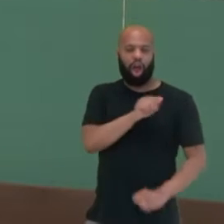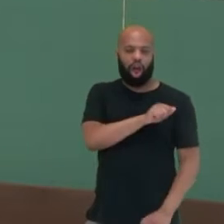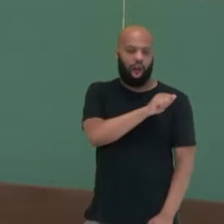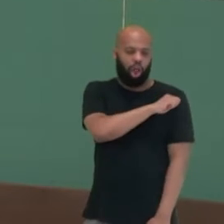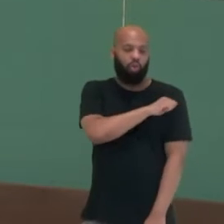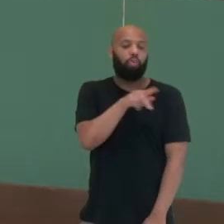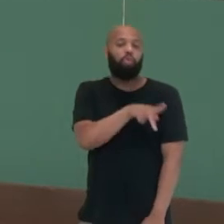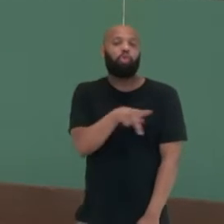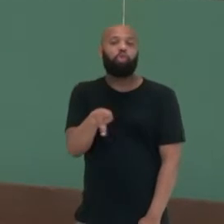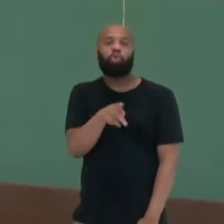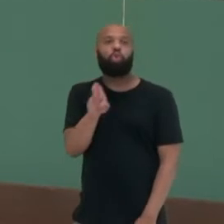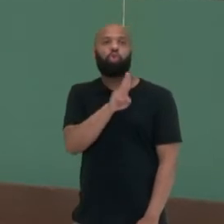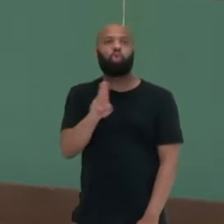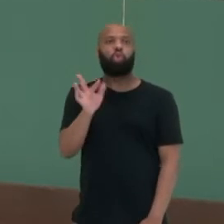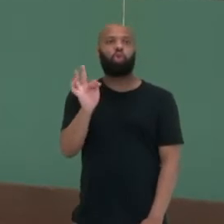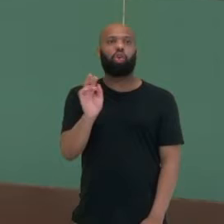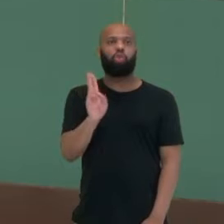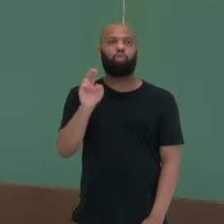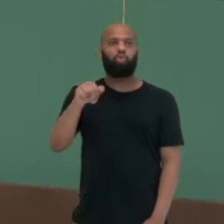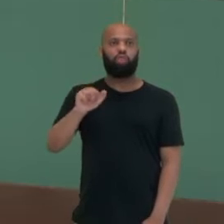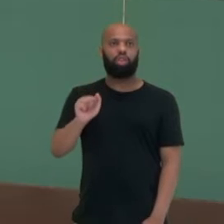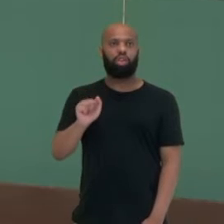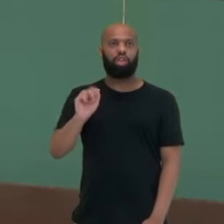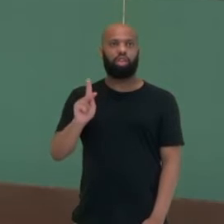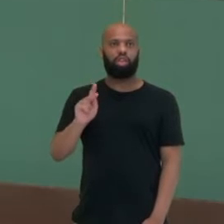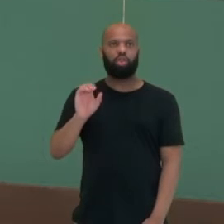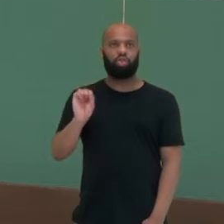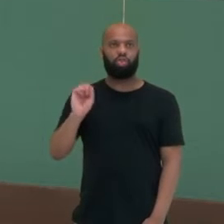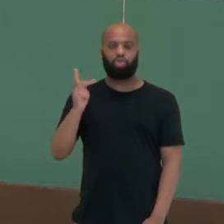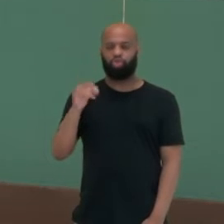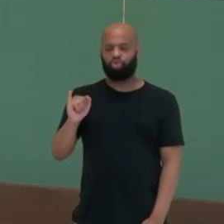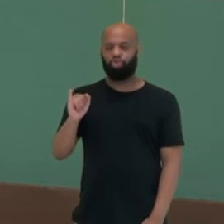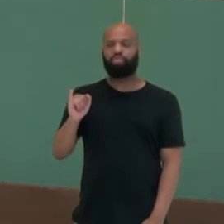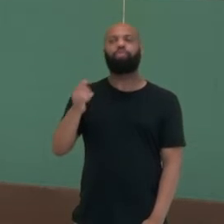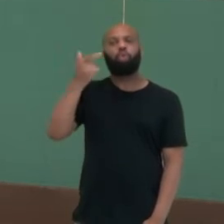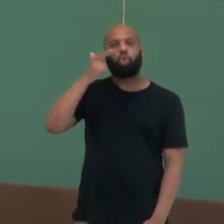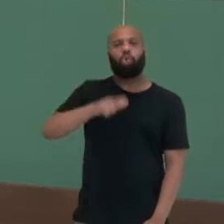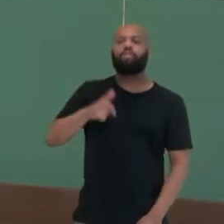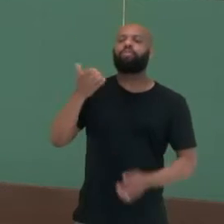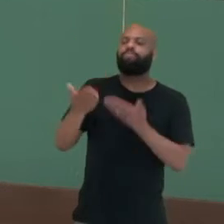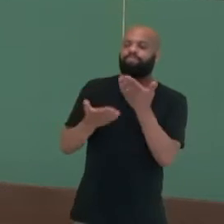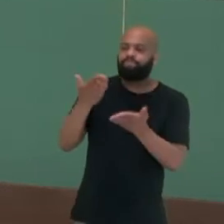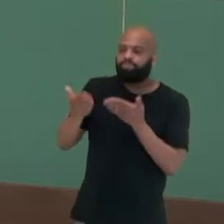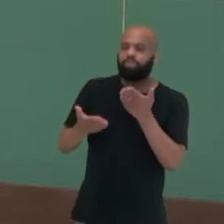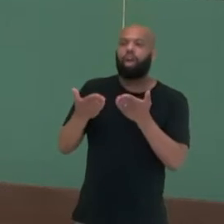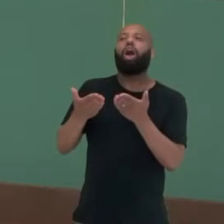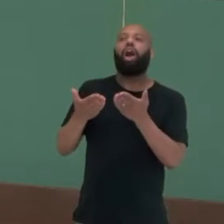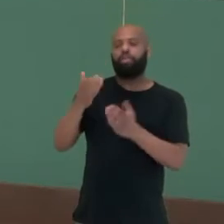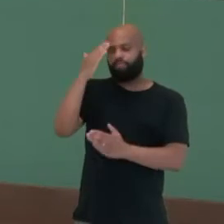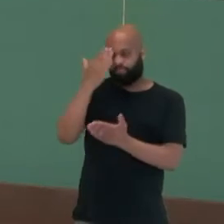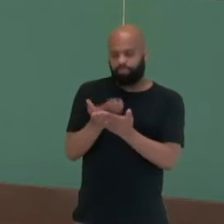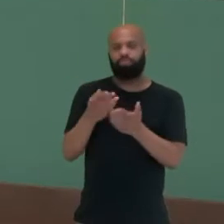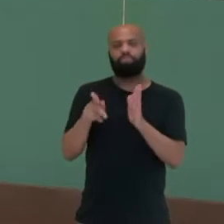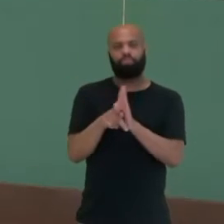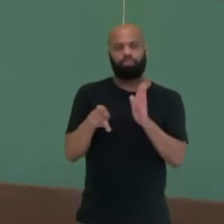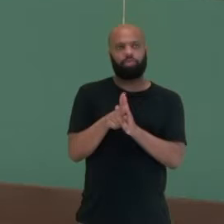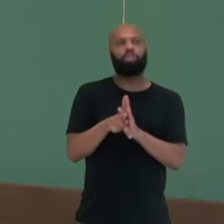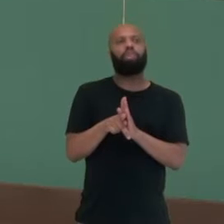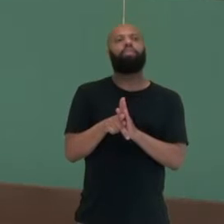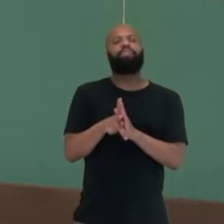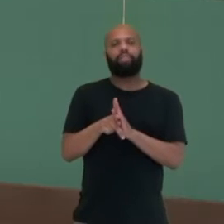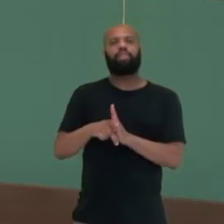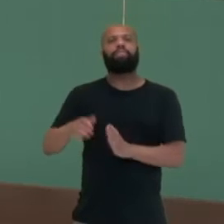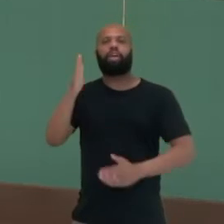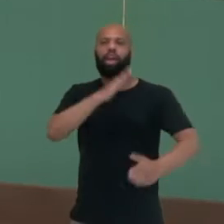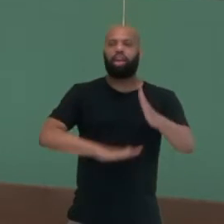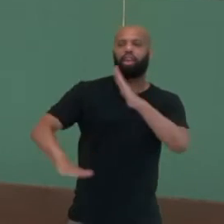eles foram para os soldados e conseguiram convencer que o Karatê não era ofensivo, né? E alguns soldados americanos ficaram